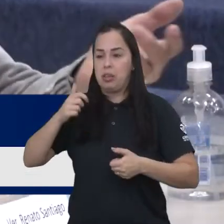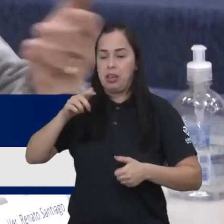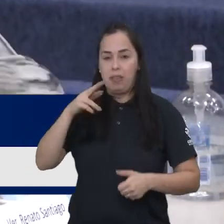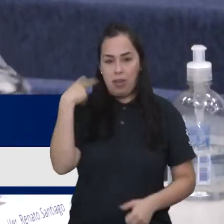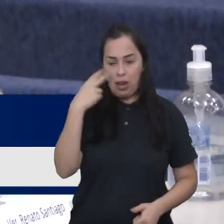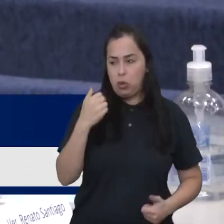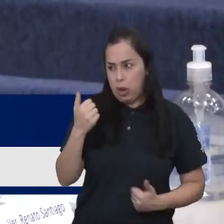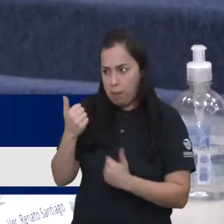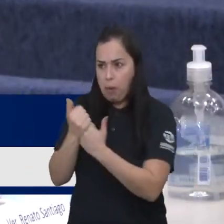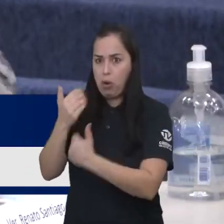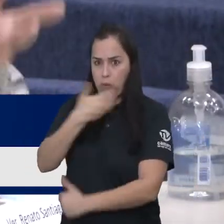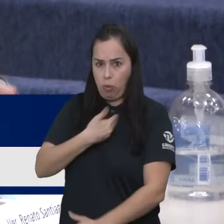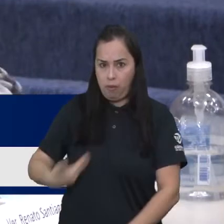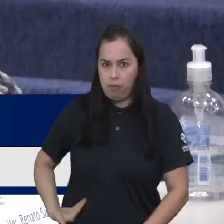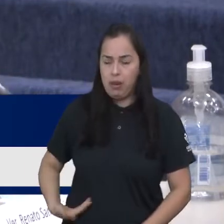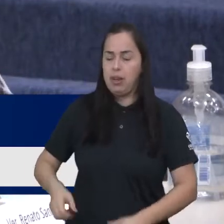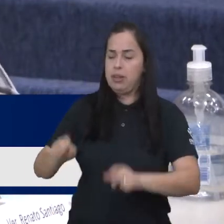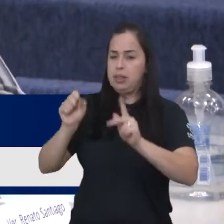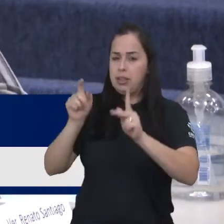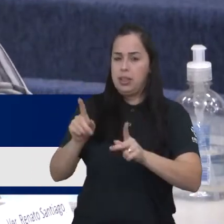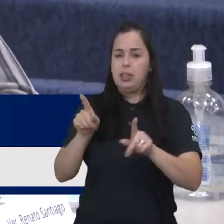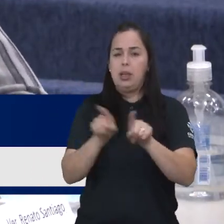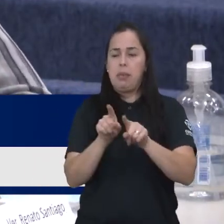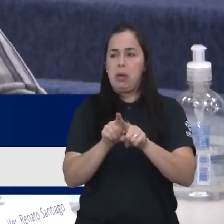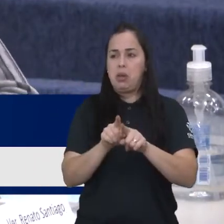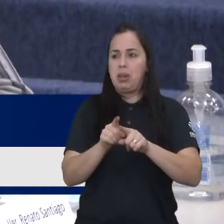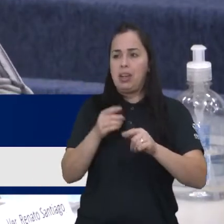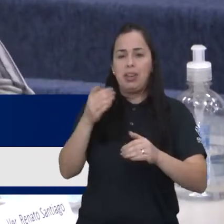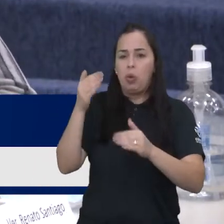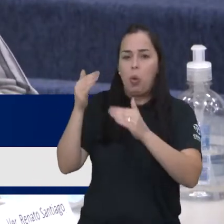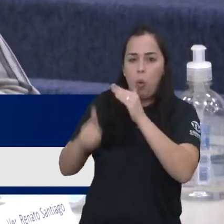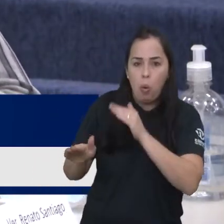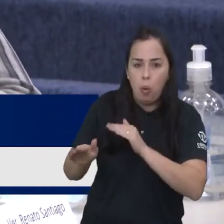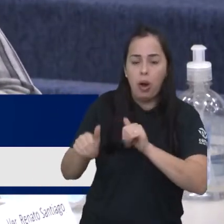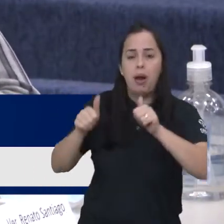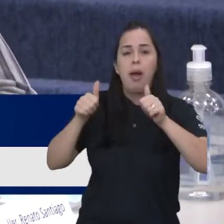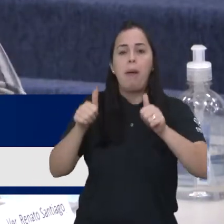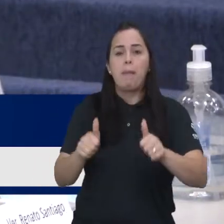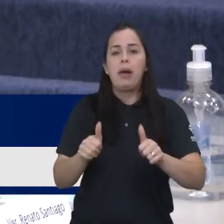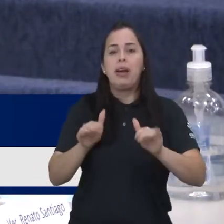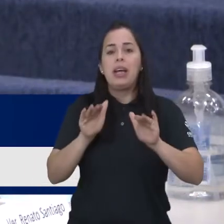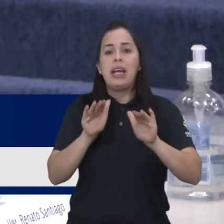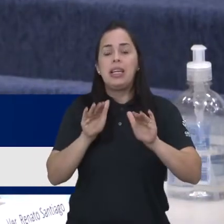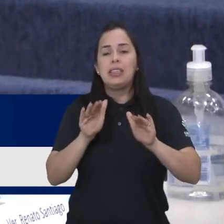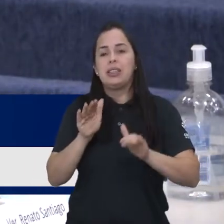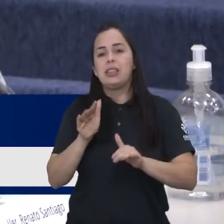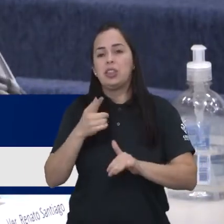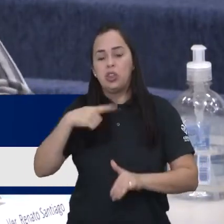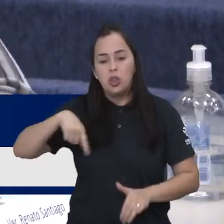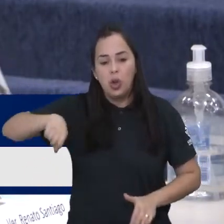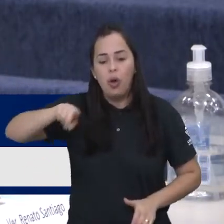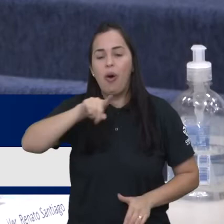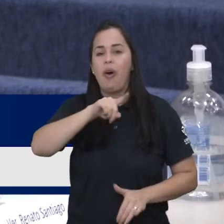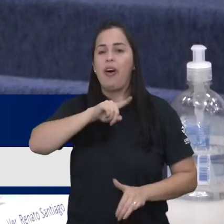vereadores de centro, de todos os independentes, justamente. Enquanto nós